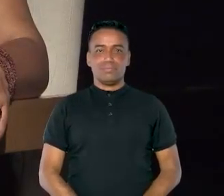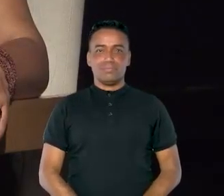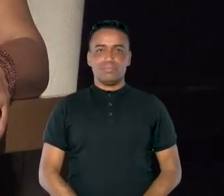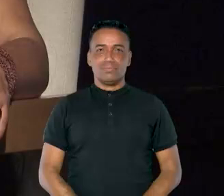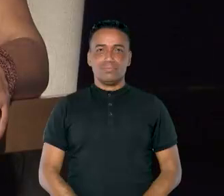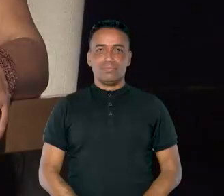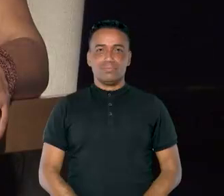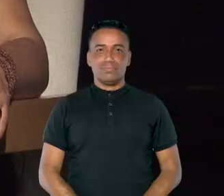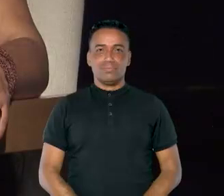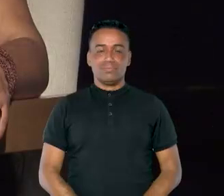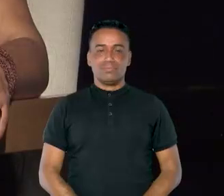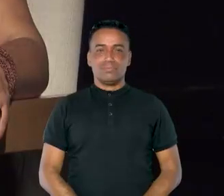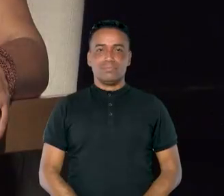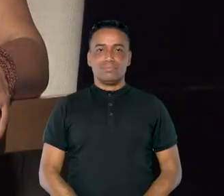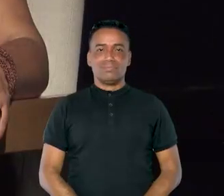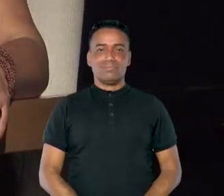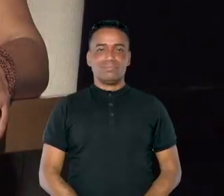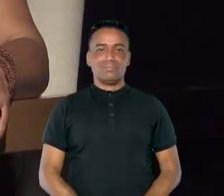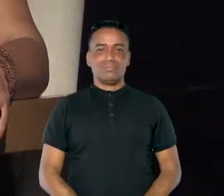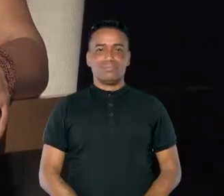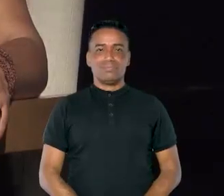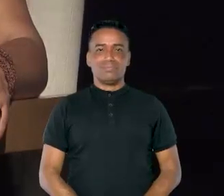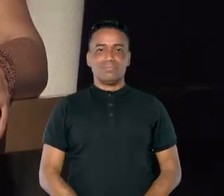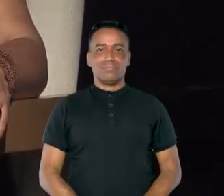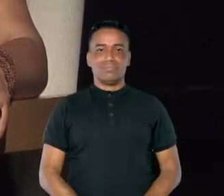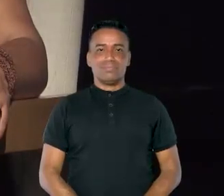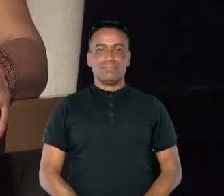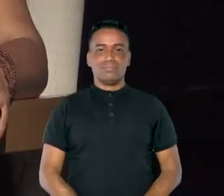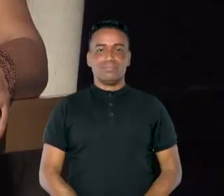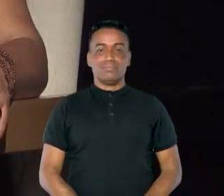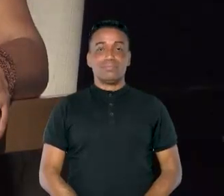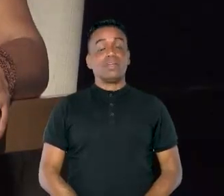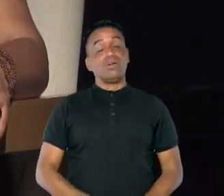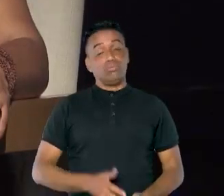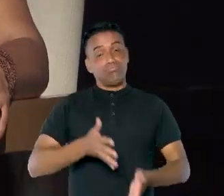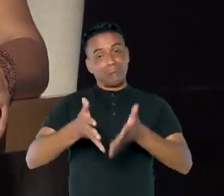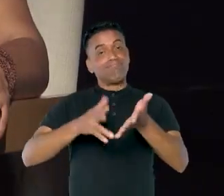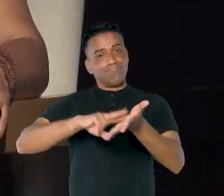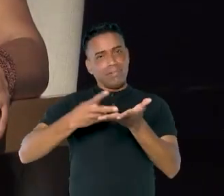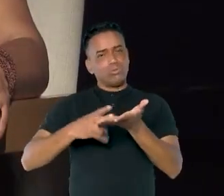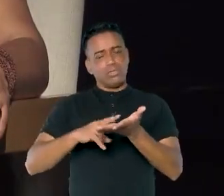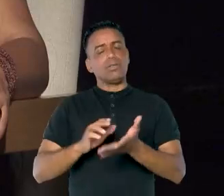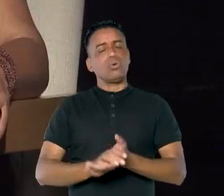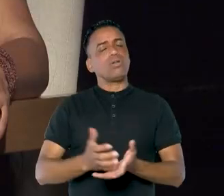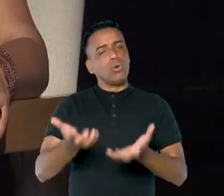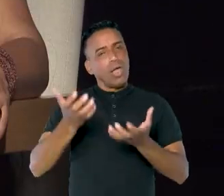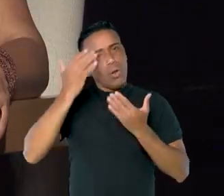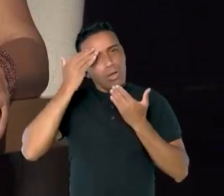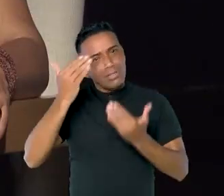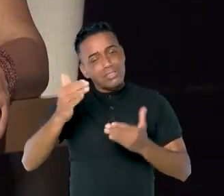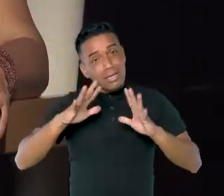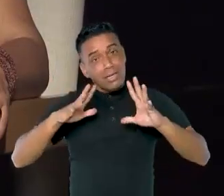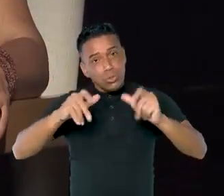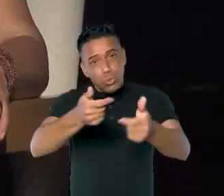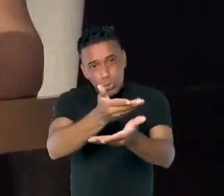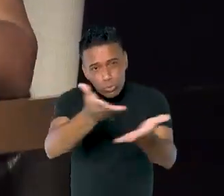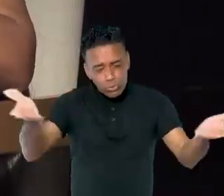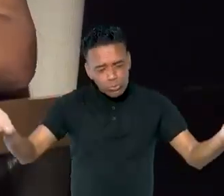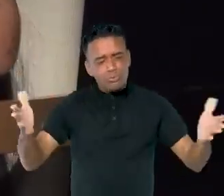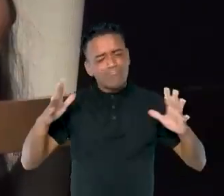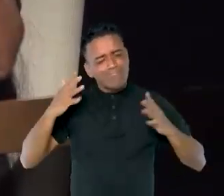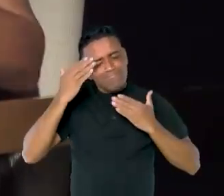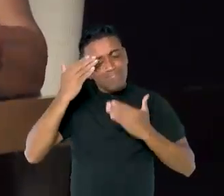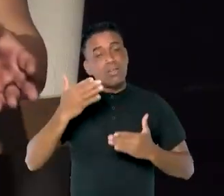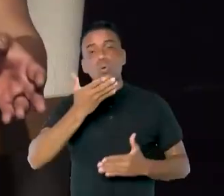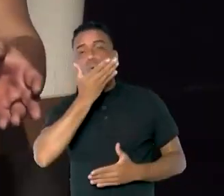Taicu Sessui, mas sempre é peaçu. Eu falei que eu quero agradecer a todos e a todas,